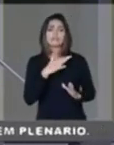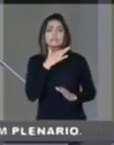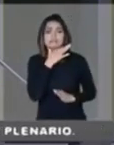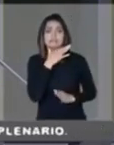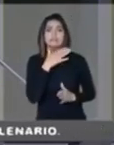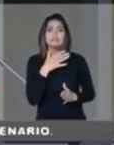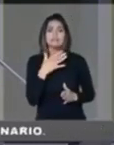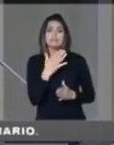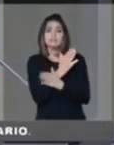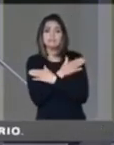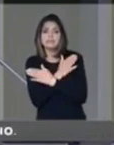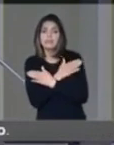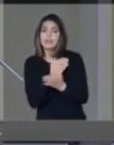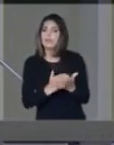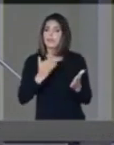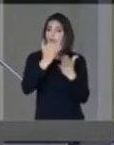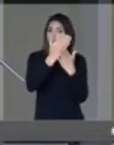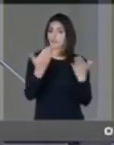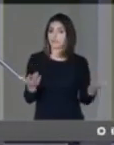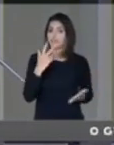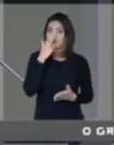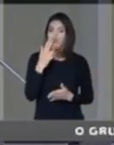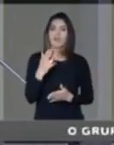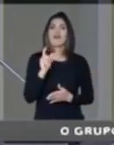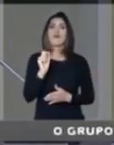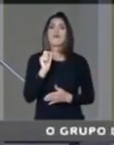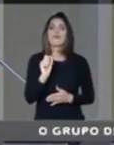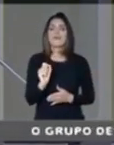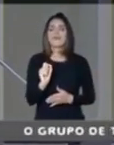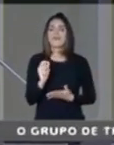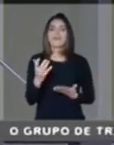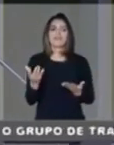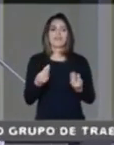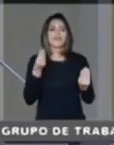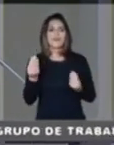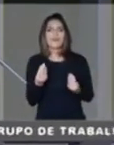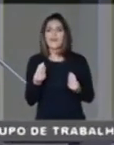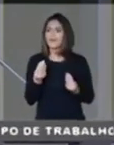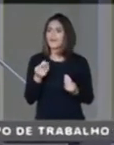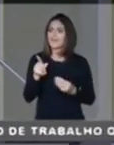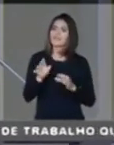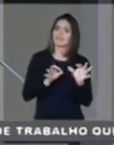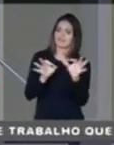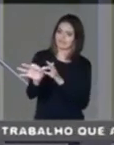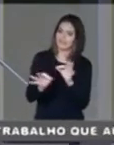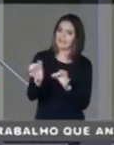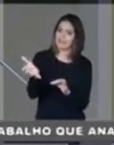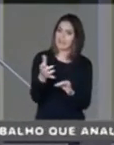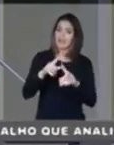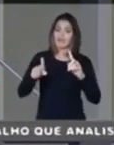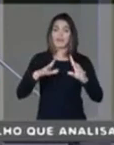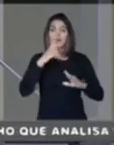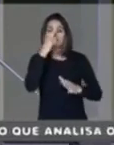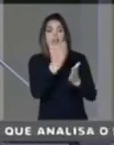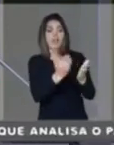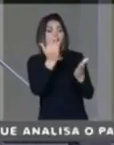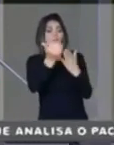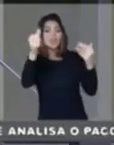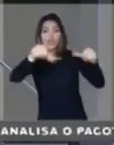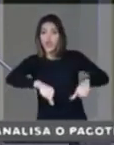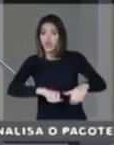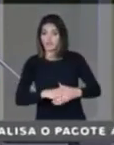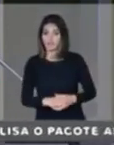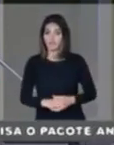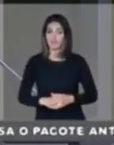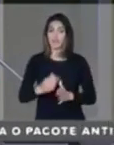como o cachorro correndo atrás do rabo e não há nenhum planejamento desse governo para tirar o Brasil da crise. Programa como